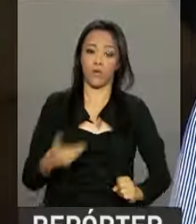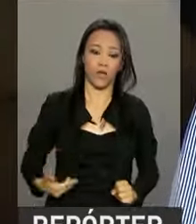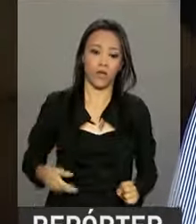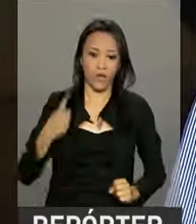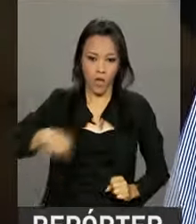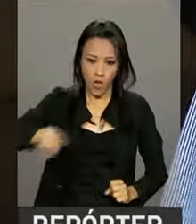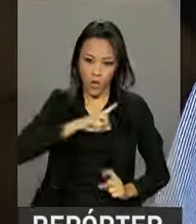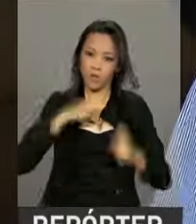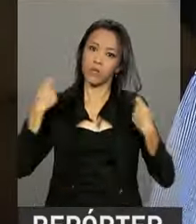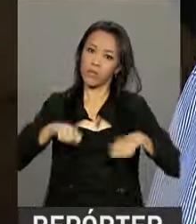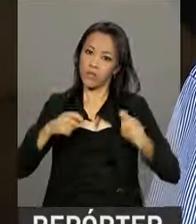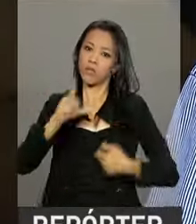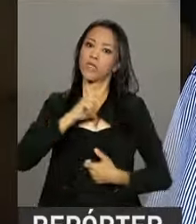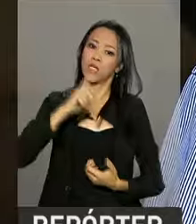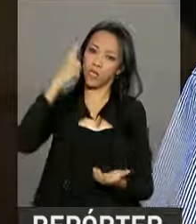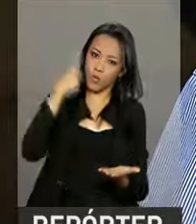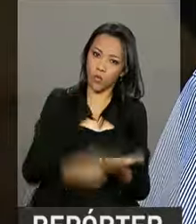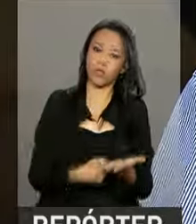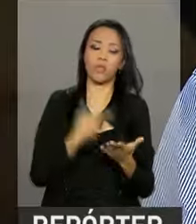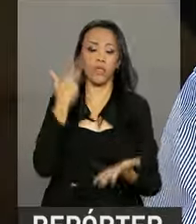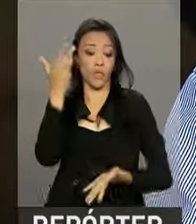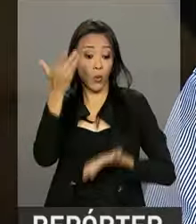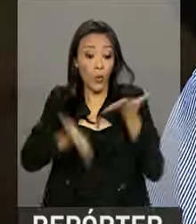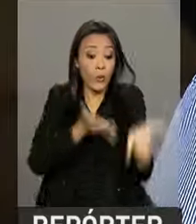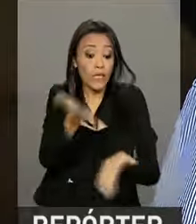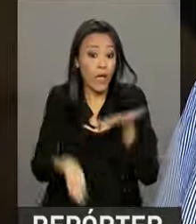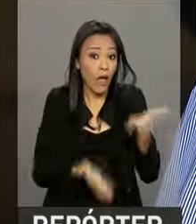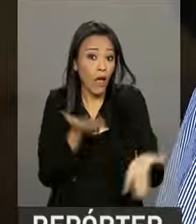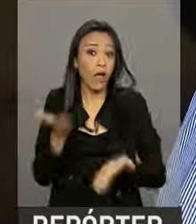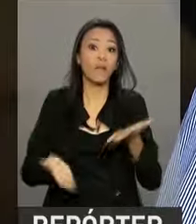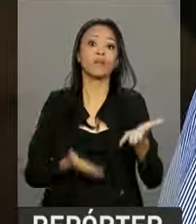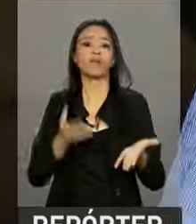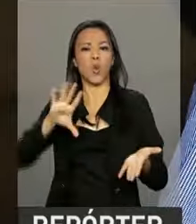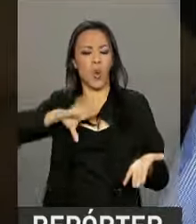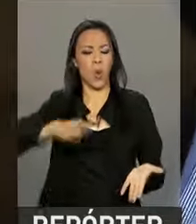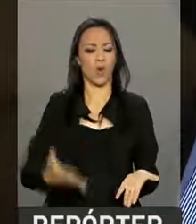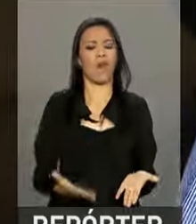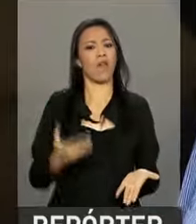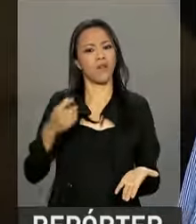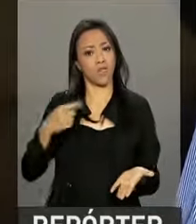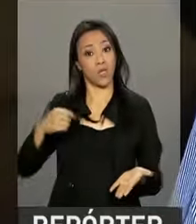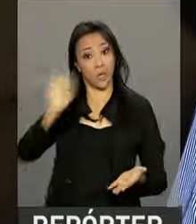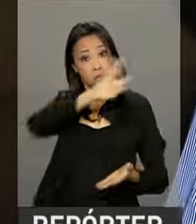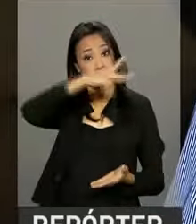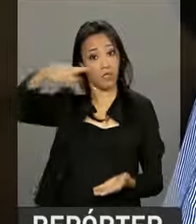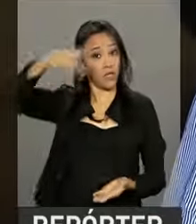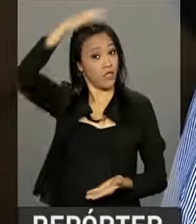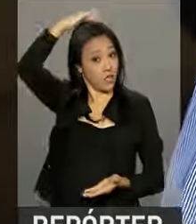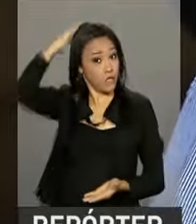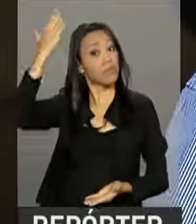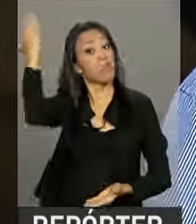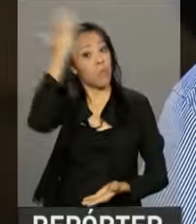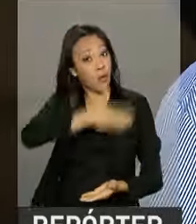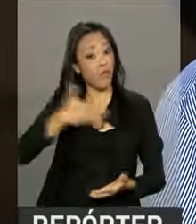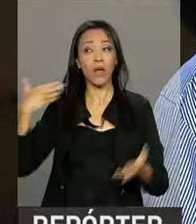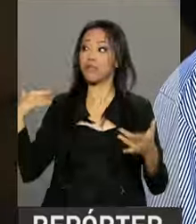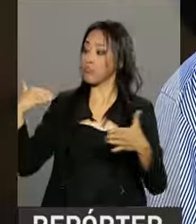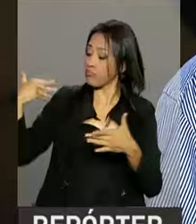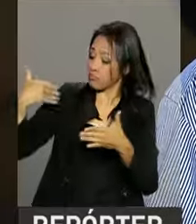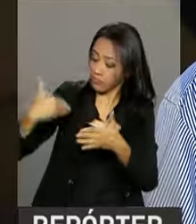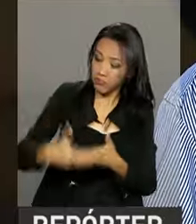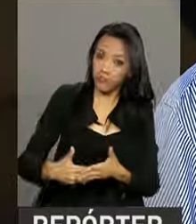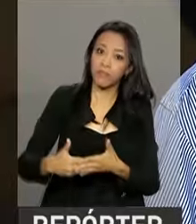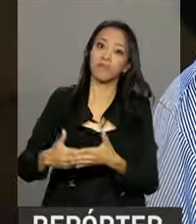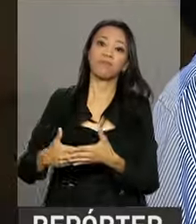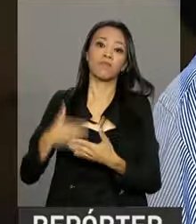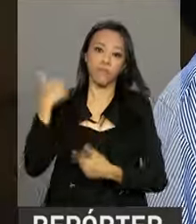essa responsabilidade esse cuidado e fazer com ousadia com coragem o presidente Michel tem tem demonstrado isso ao longo da sua e